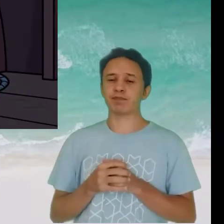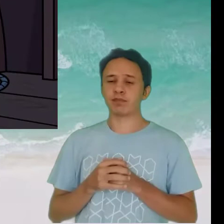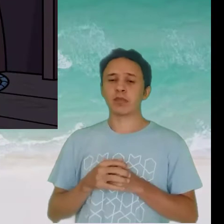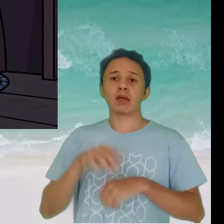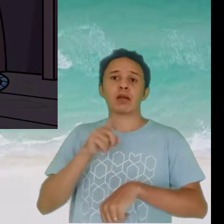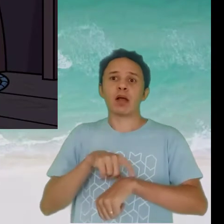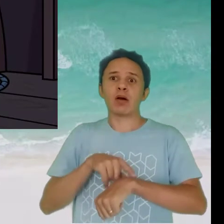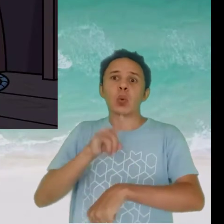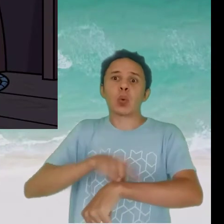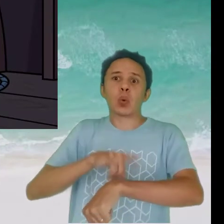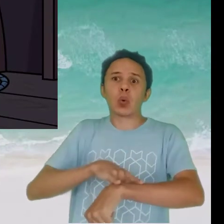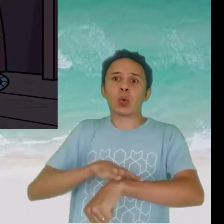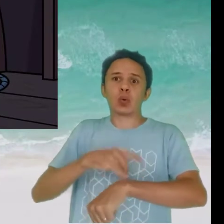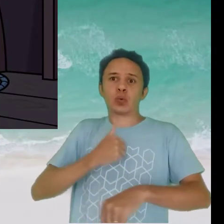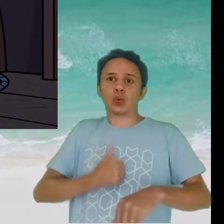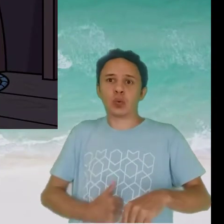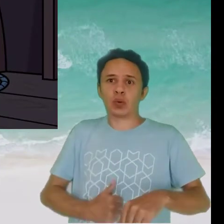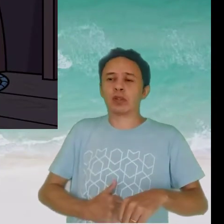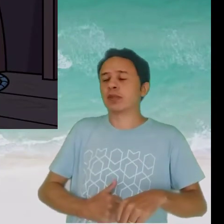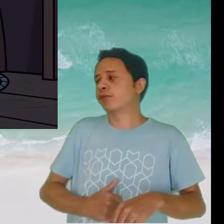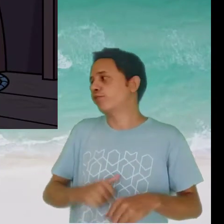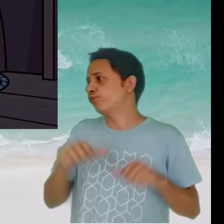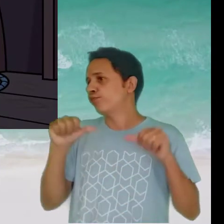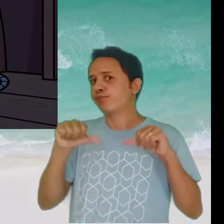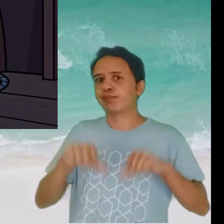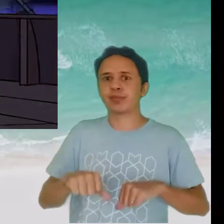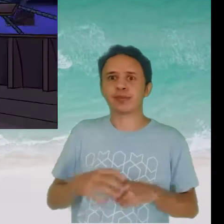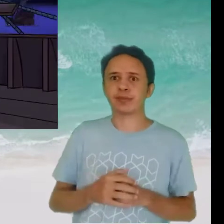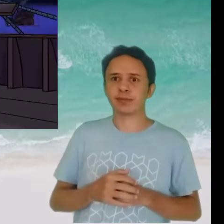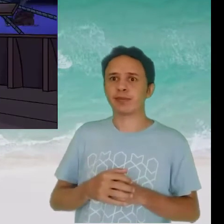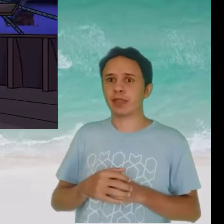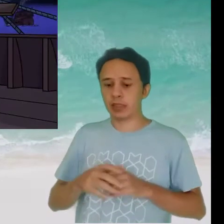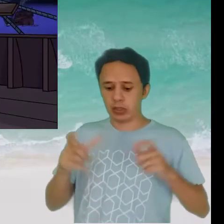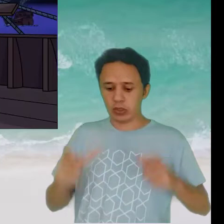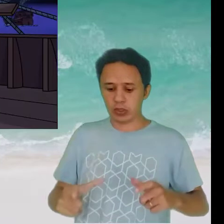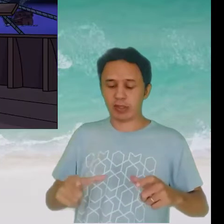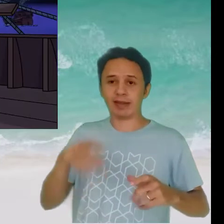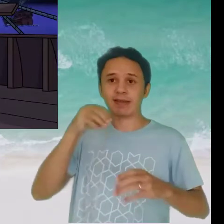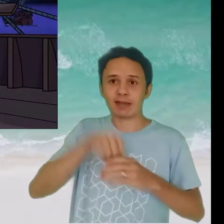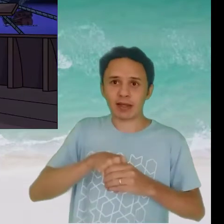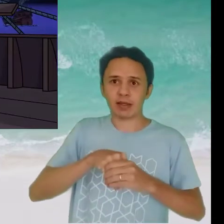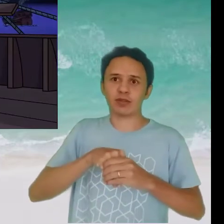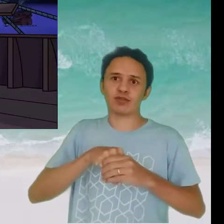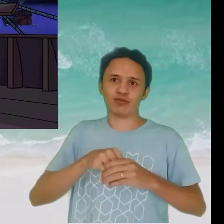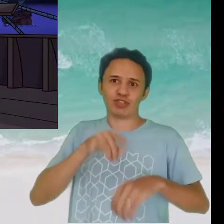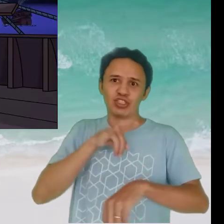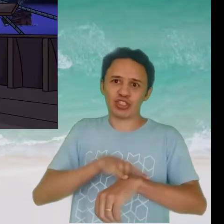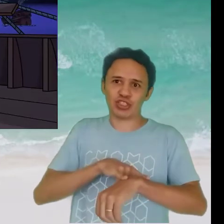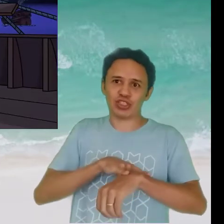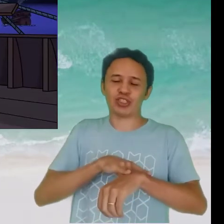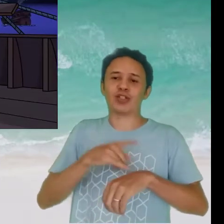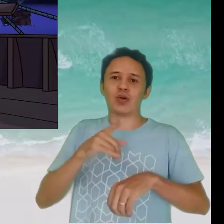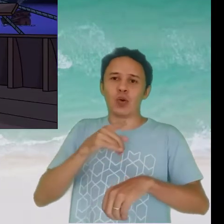secavam. E na hora de fazer as necessidades, o negócio ficava feio. Eles defecavam e urinavam em baldes ou direto no